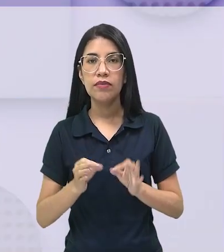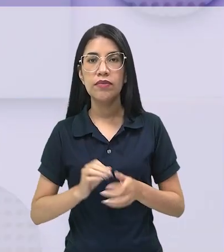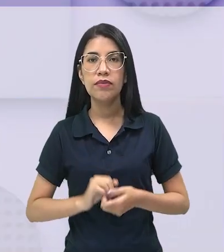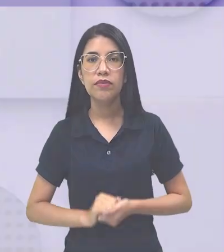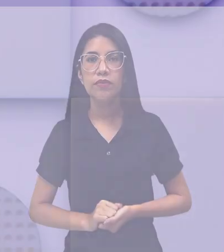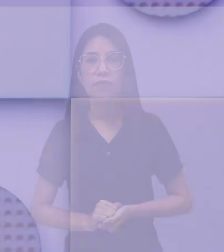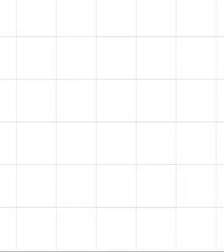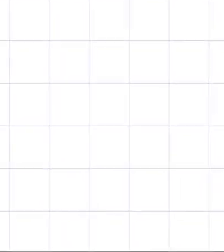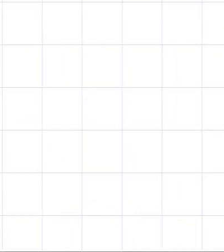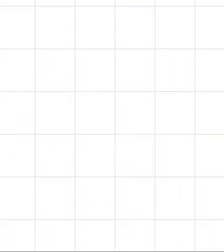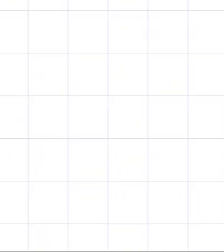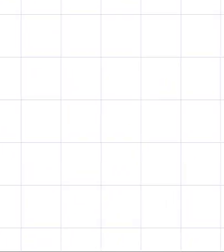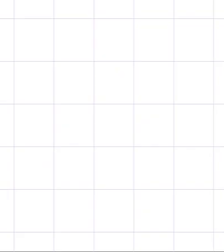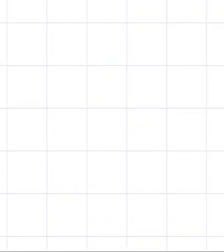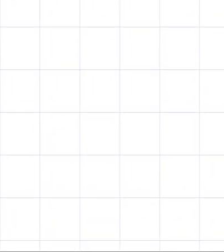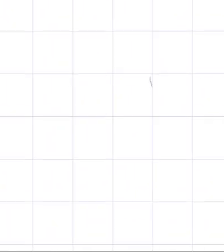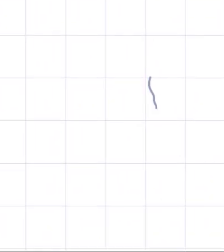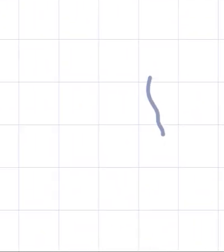hoje.